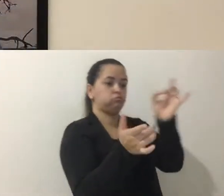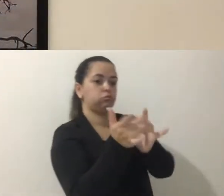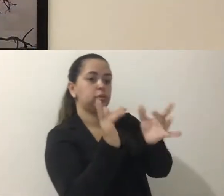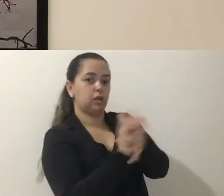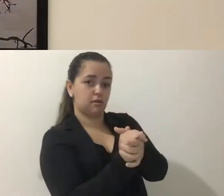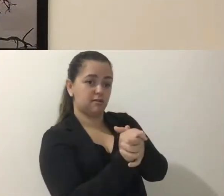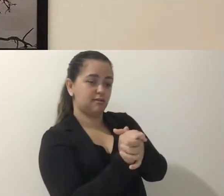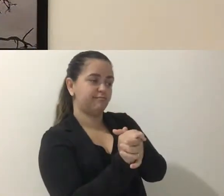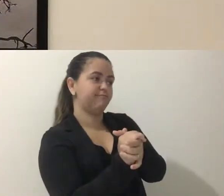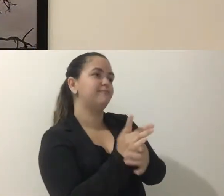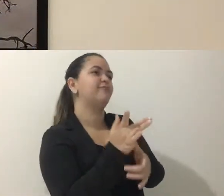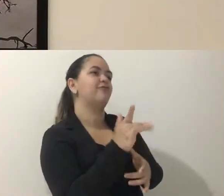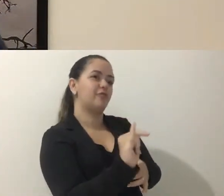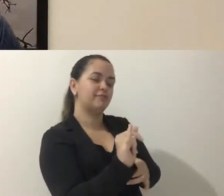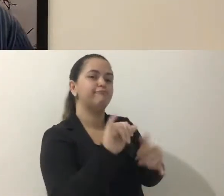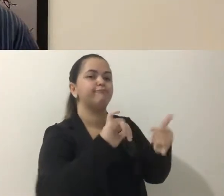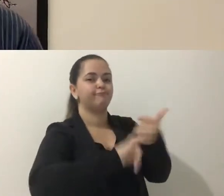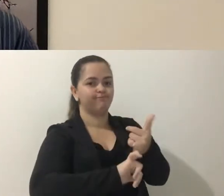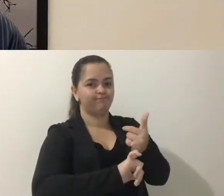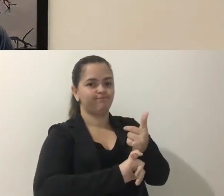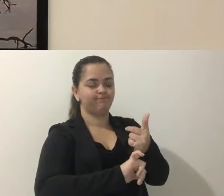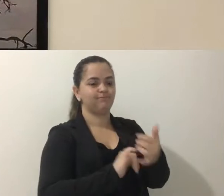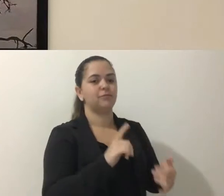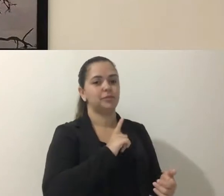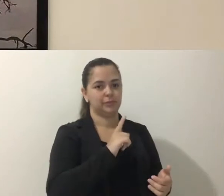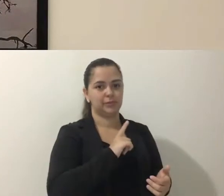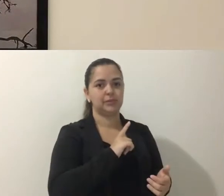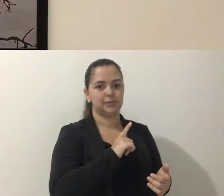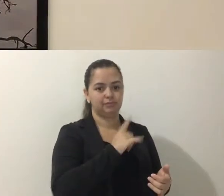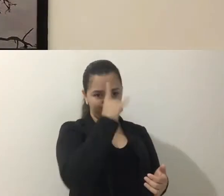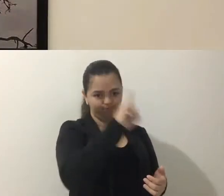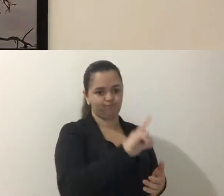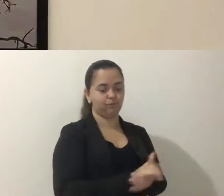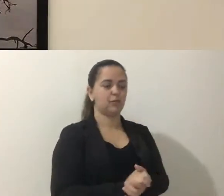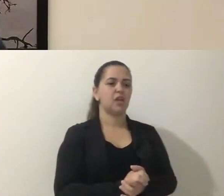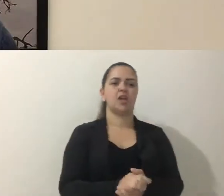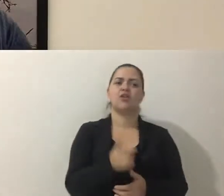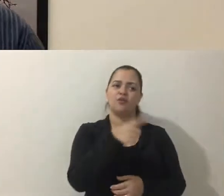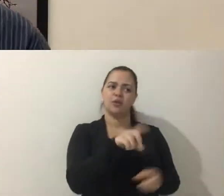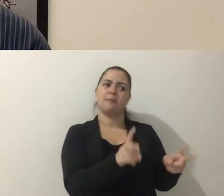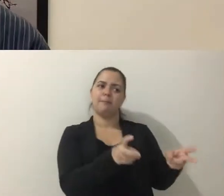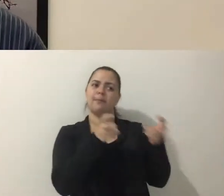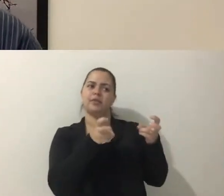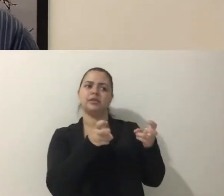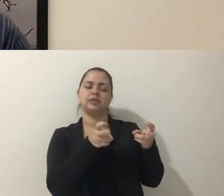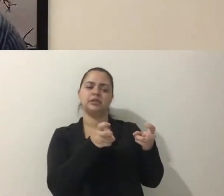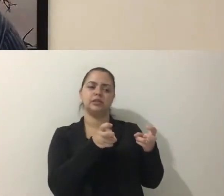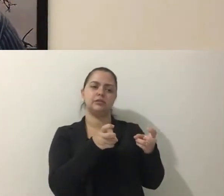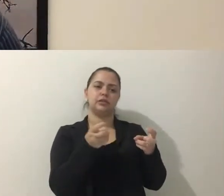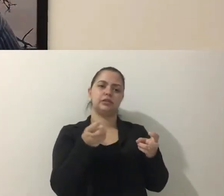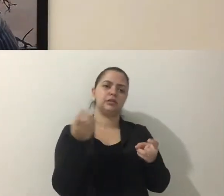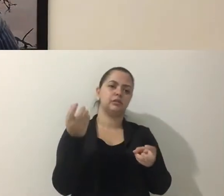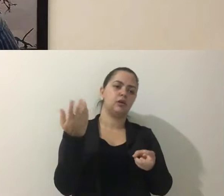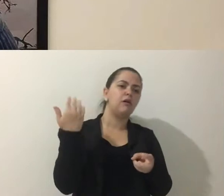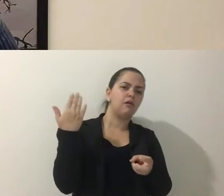comete adultério. O segundo exemplo, versículo 33. Vocês também ouviram o que foi dito aos